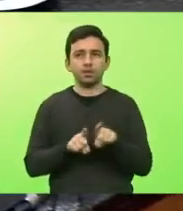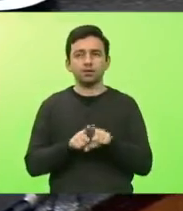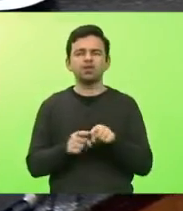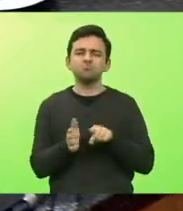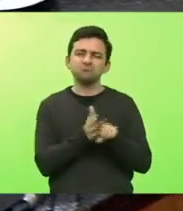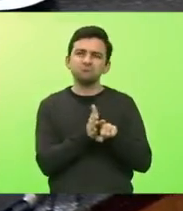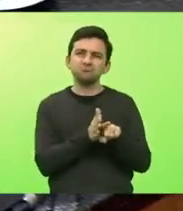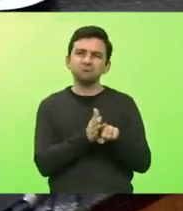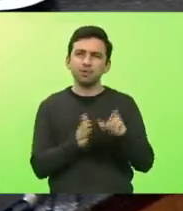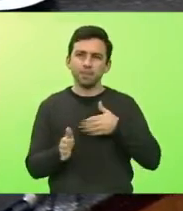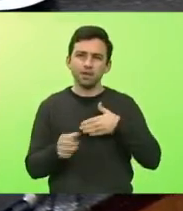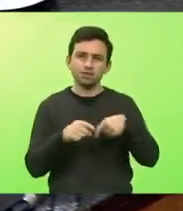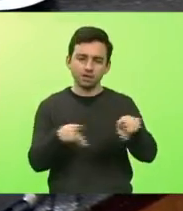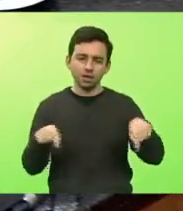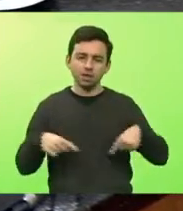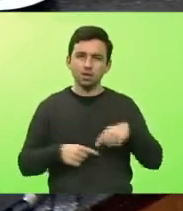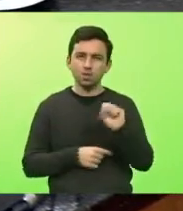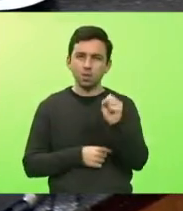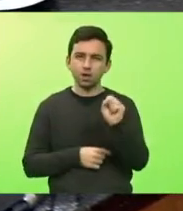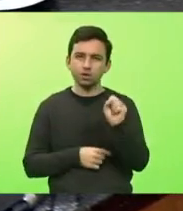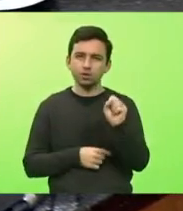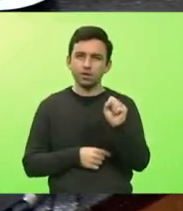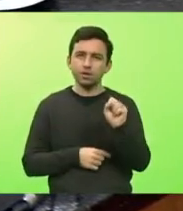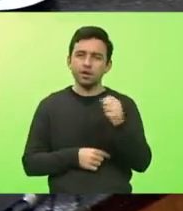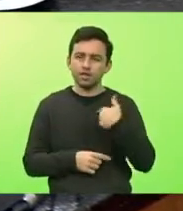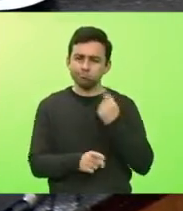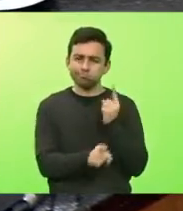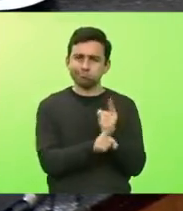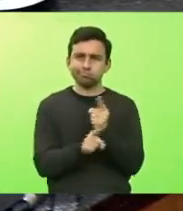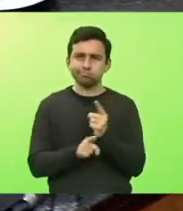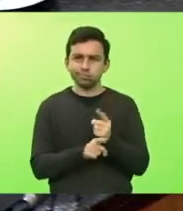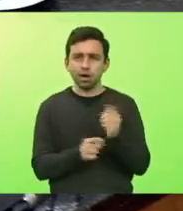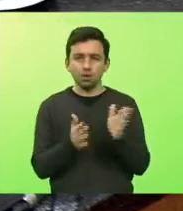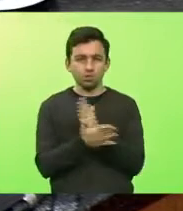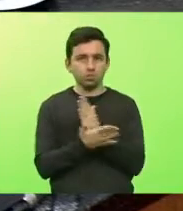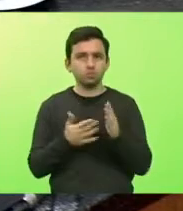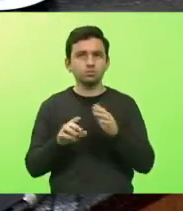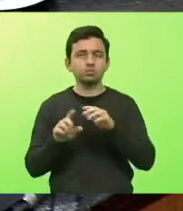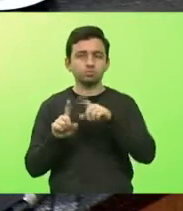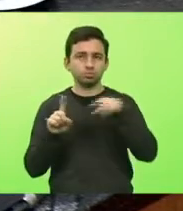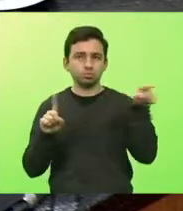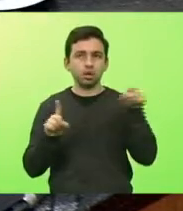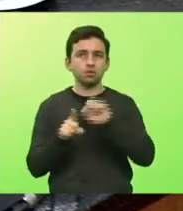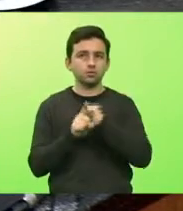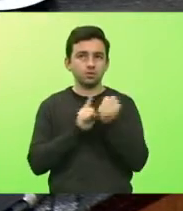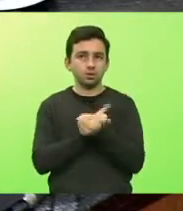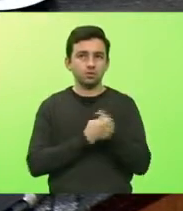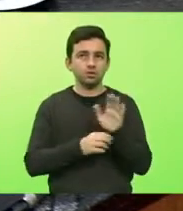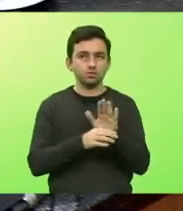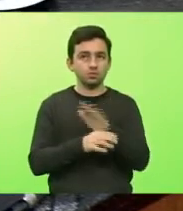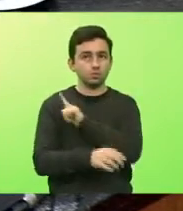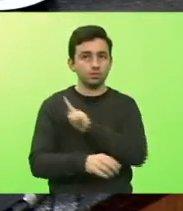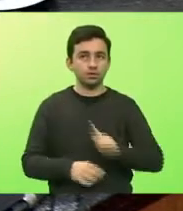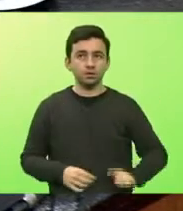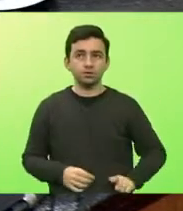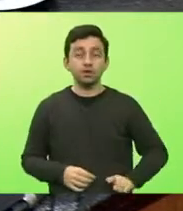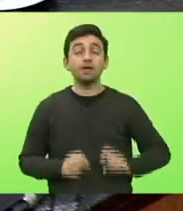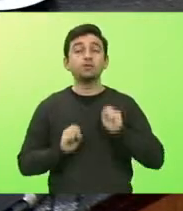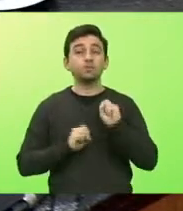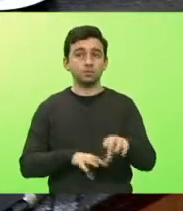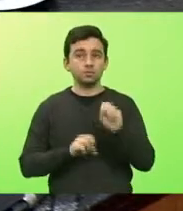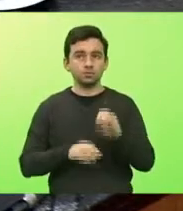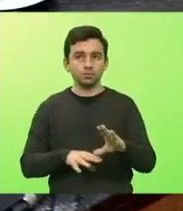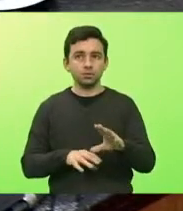meu gabinete 8 e descobrimos estes dados sobre a contribuição social das igrejas com o Estado. Na educação, a